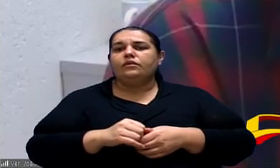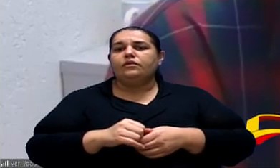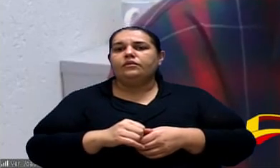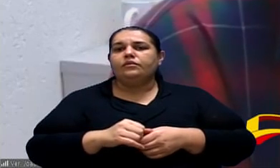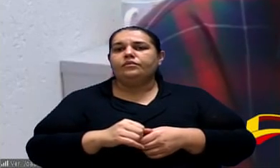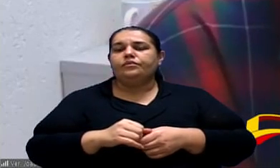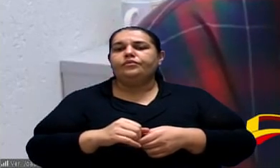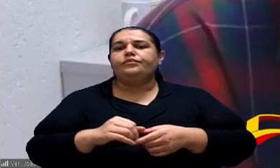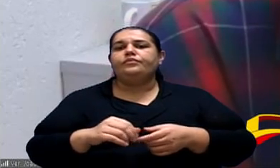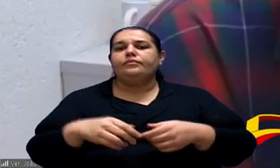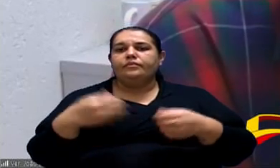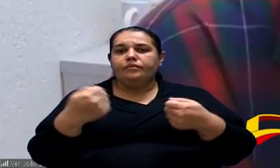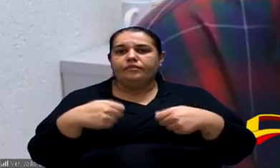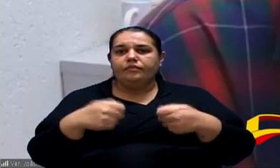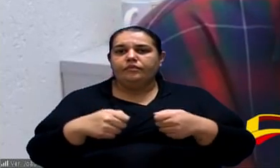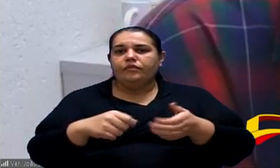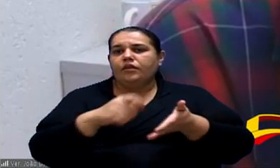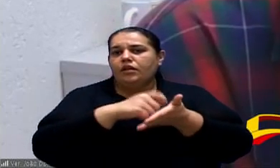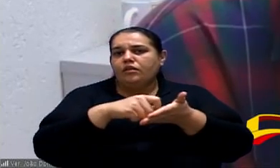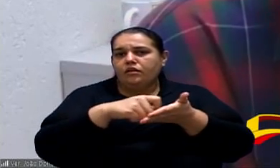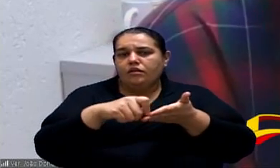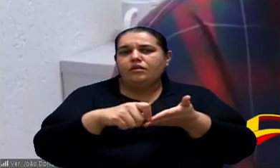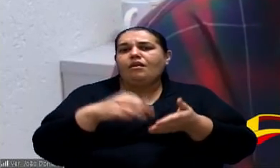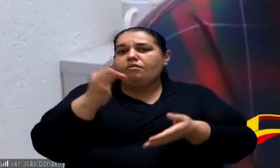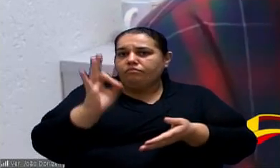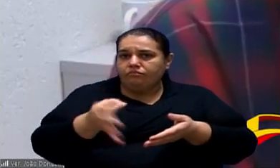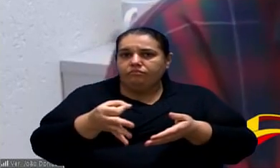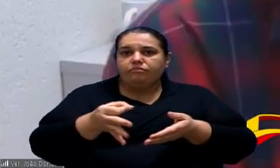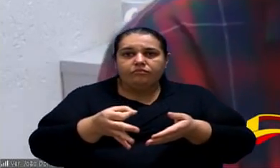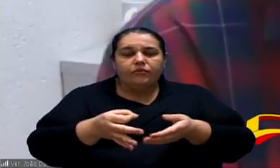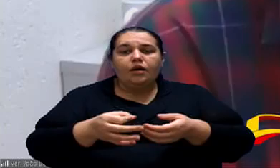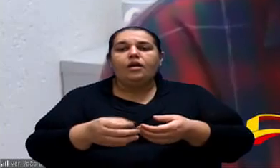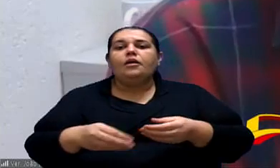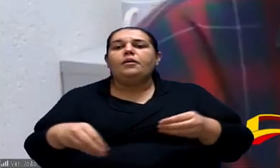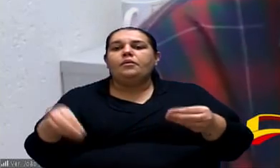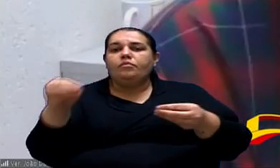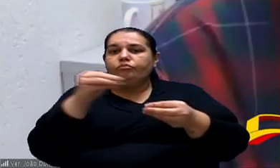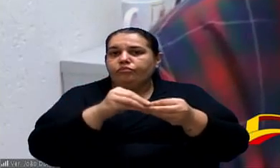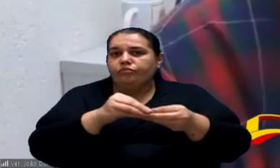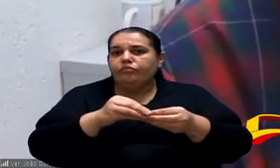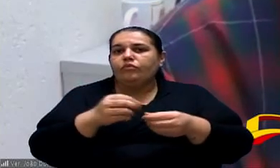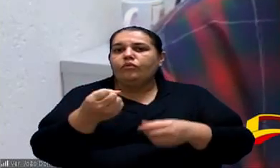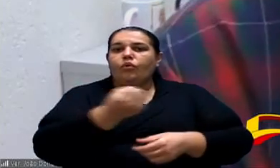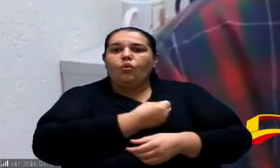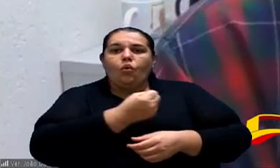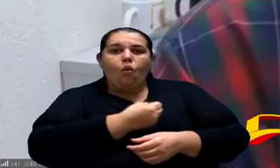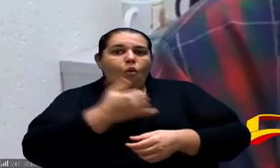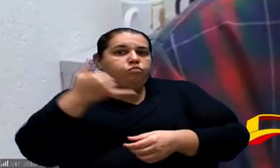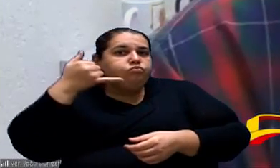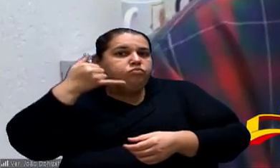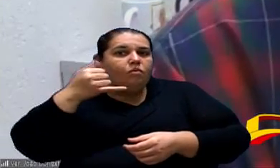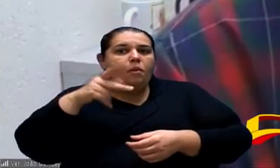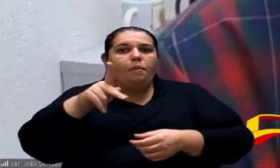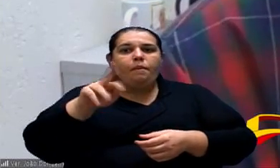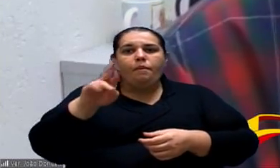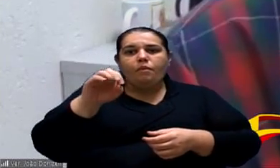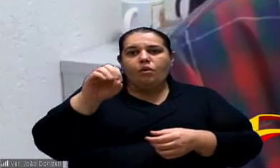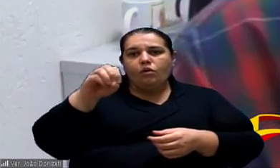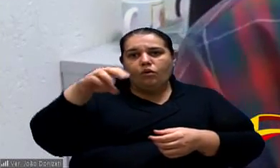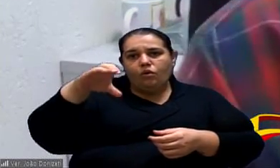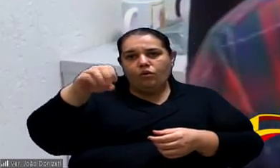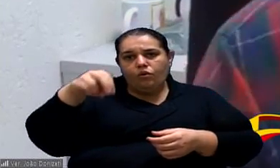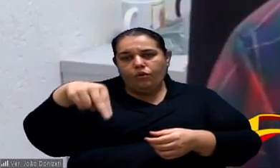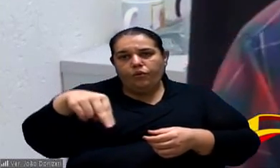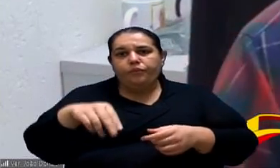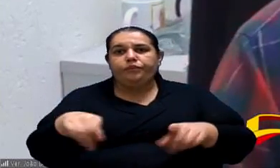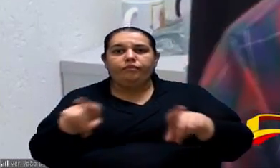É o artigo 4º, onde que está aqui? Está sim, certinho. Vamos enriquecer com o número do PROCON, com placa